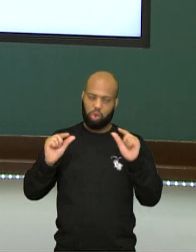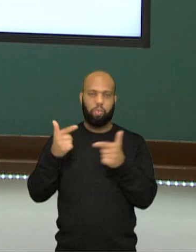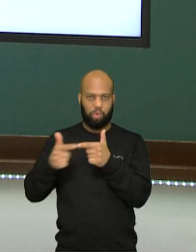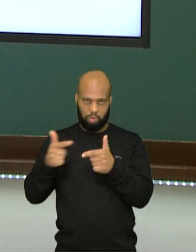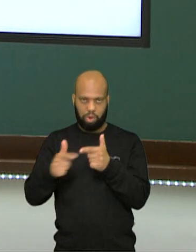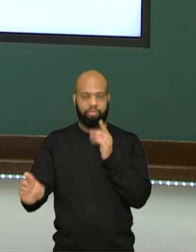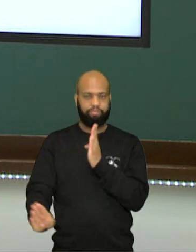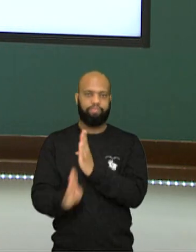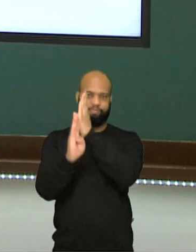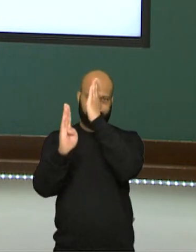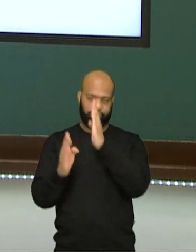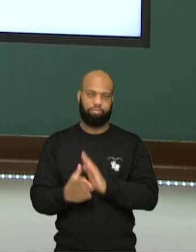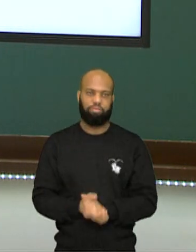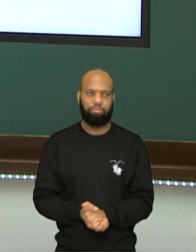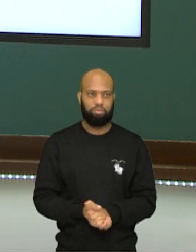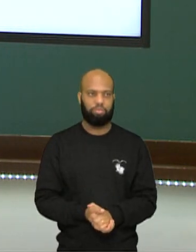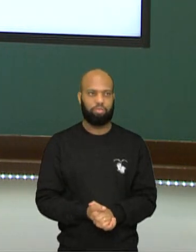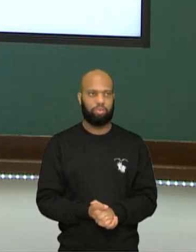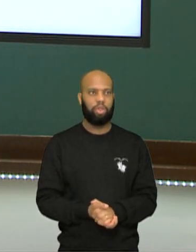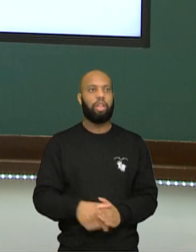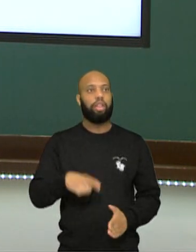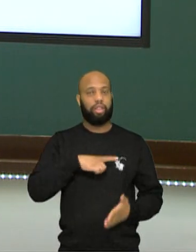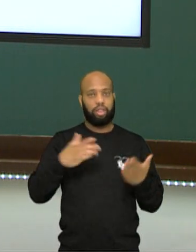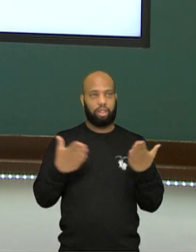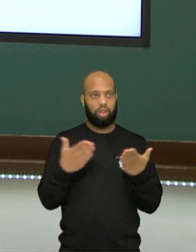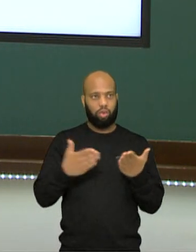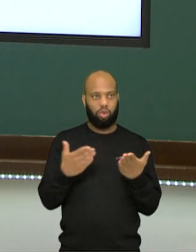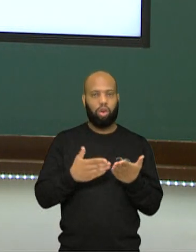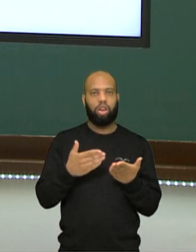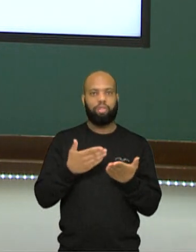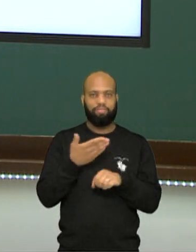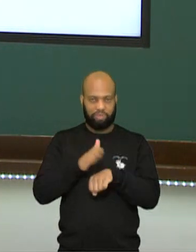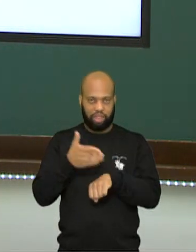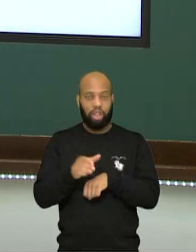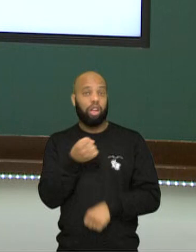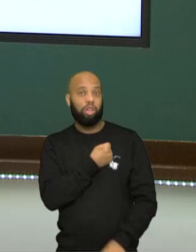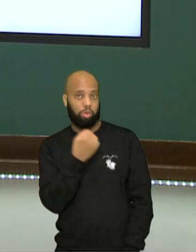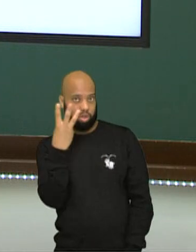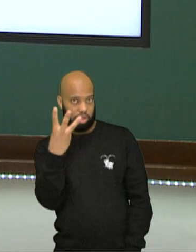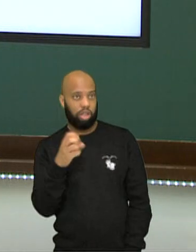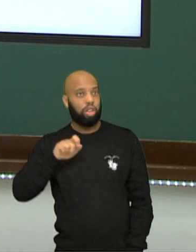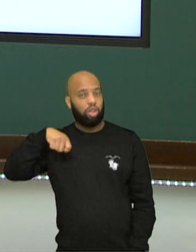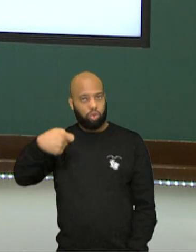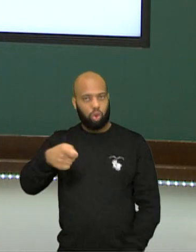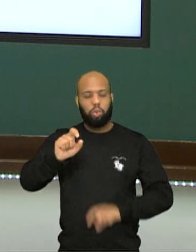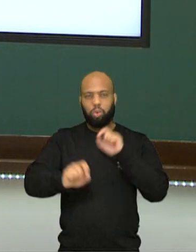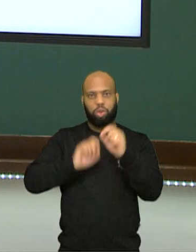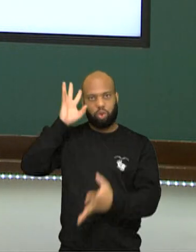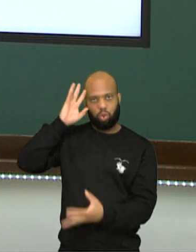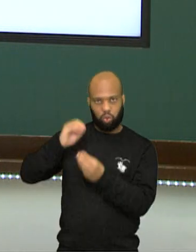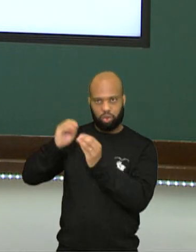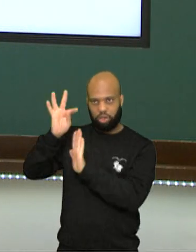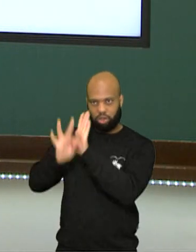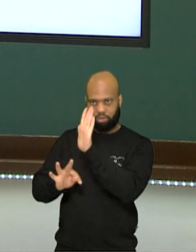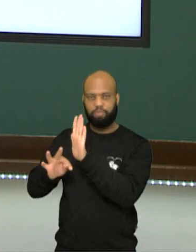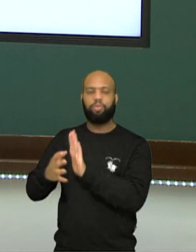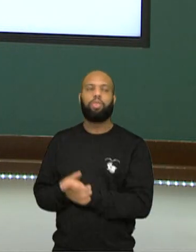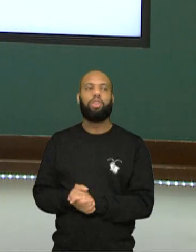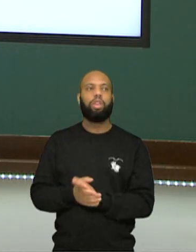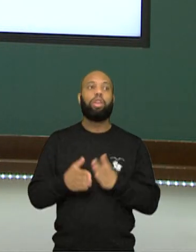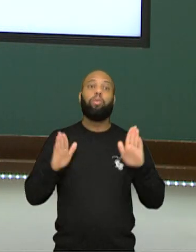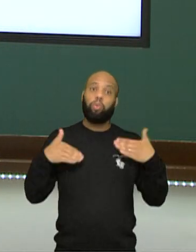problema identificado na temática. Temos o nosso exercício número 3, sobre a conclusão do texto. Levando em conta